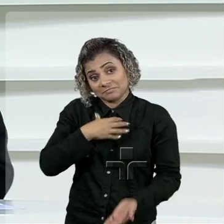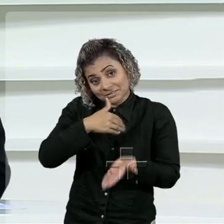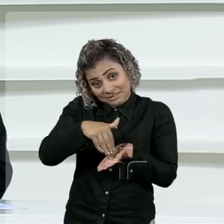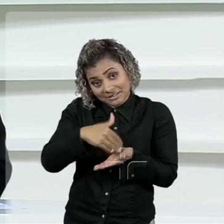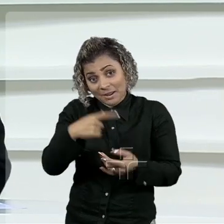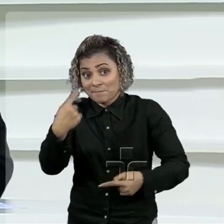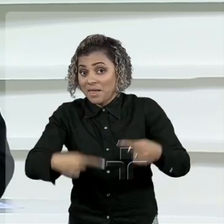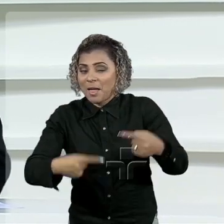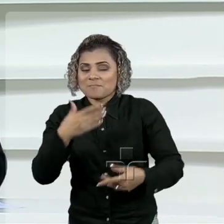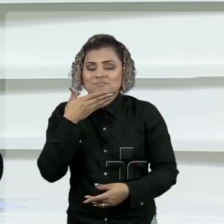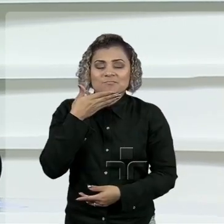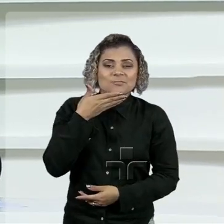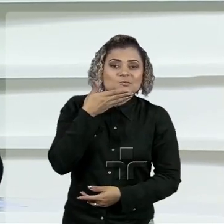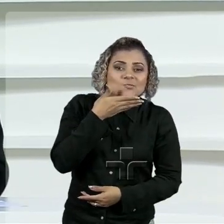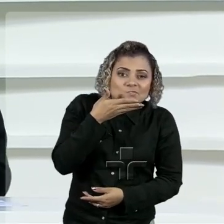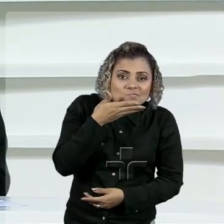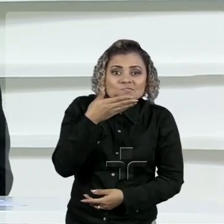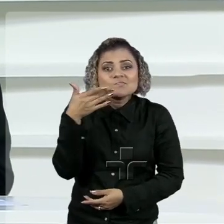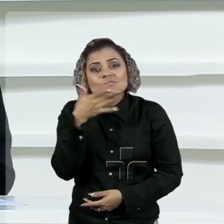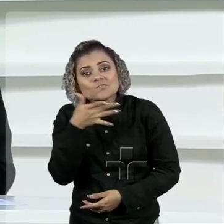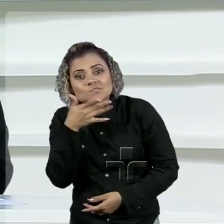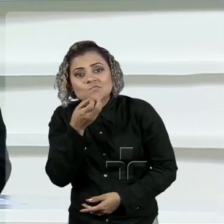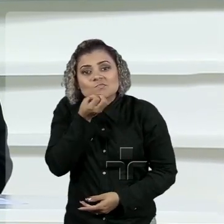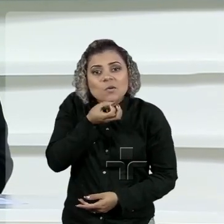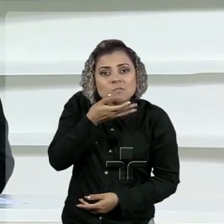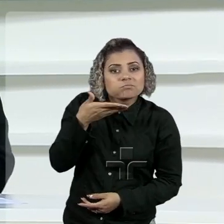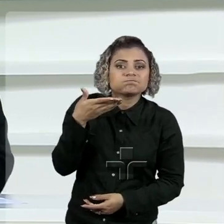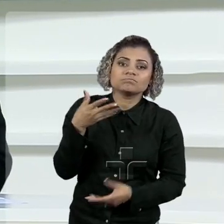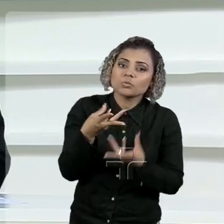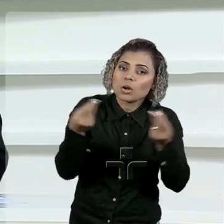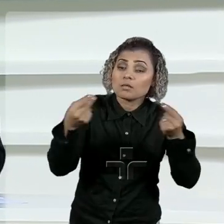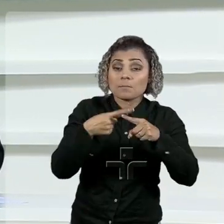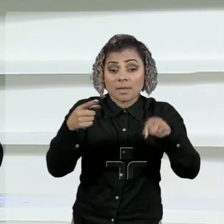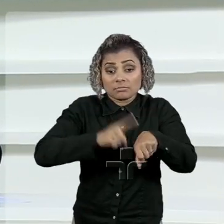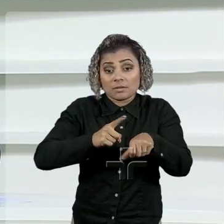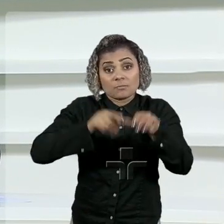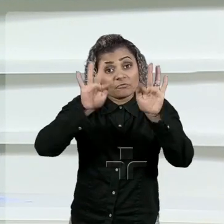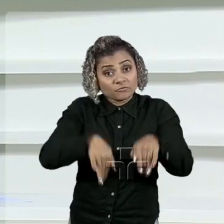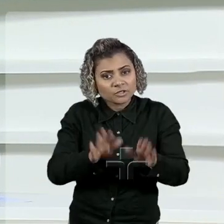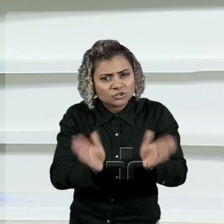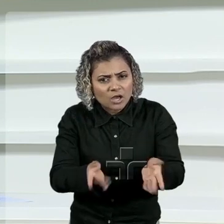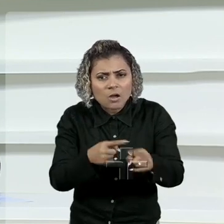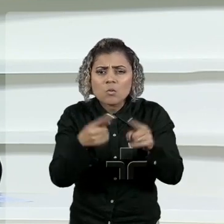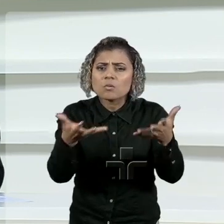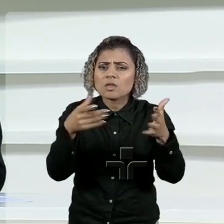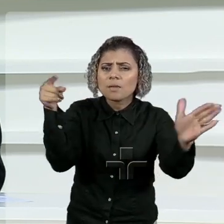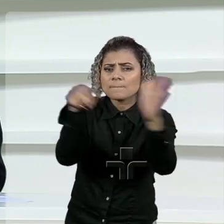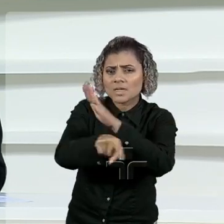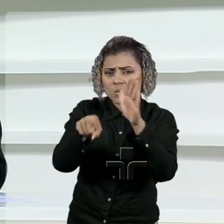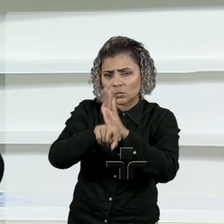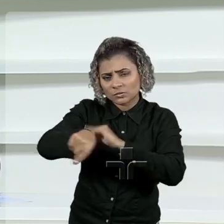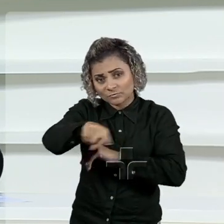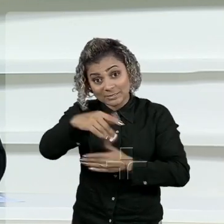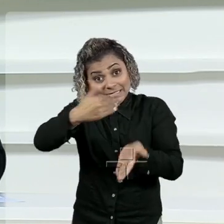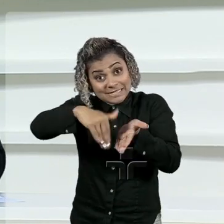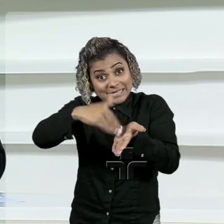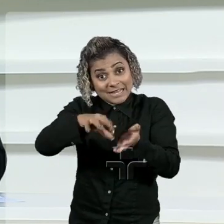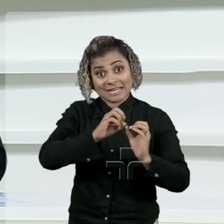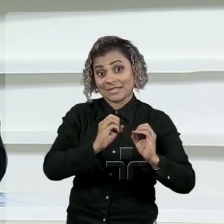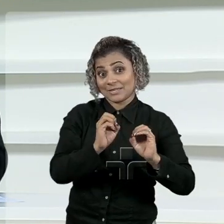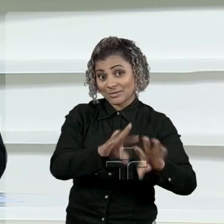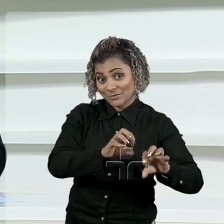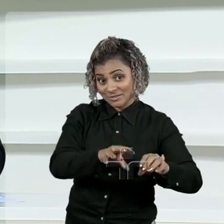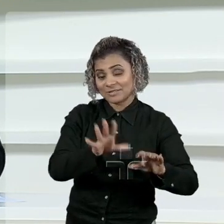está muito rico, mas o nosso tempo está terminando. Então eu queria fazer algumas perguntas, já que sou secretário de